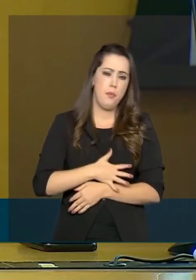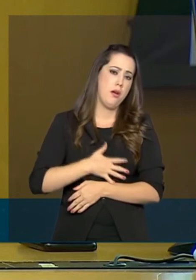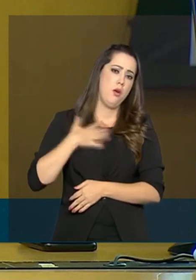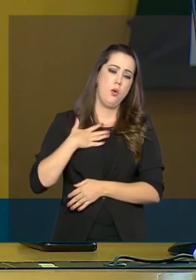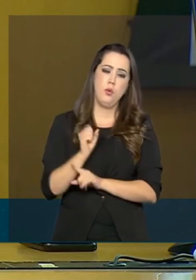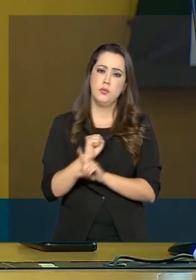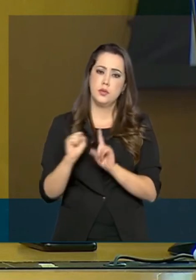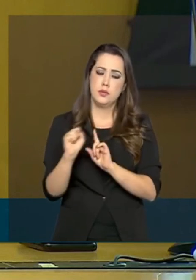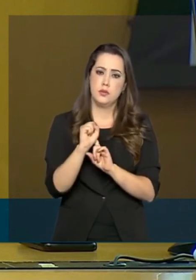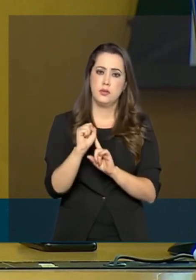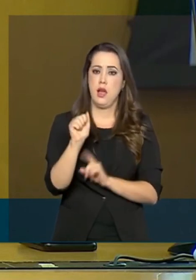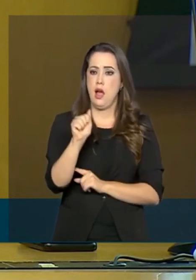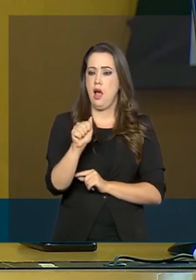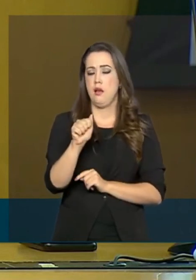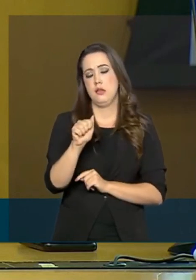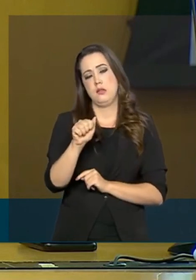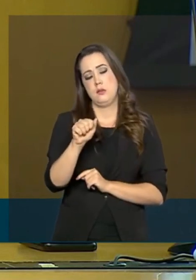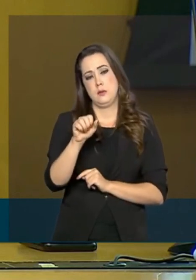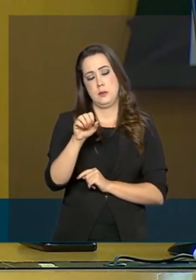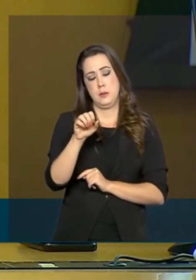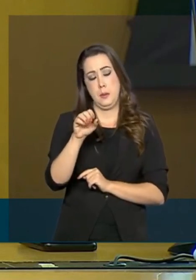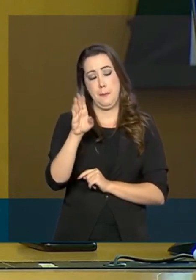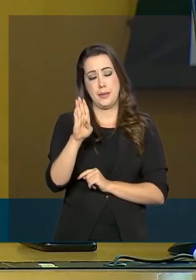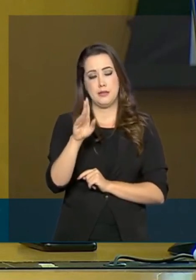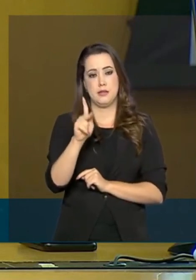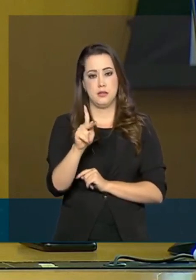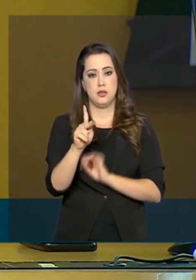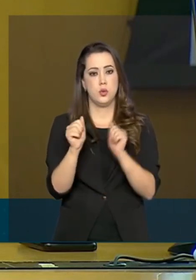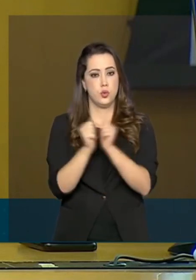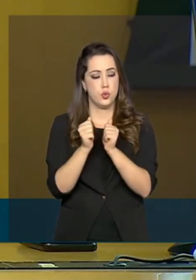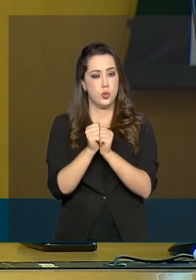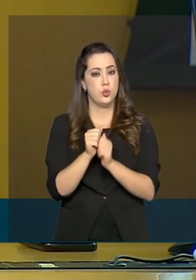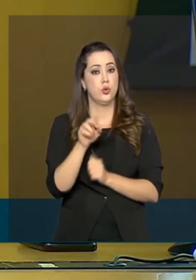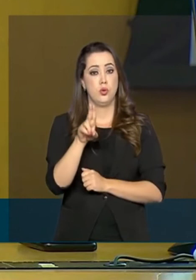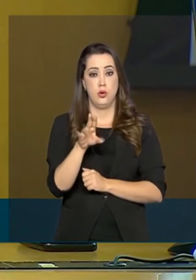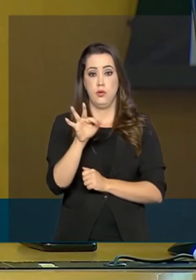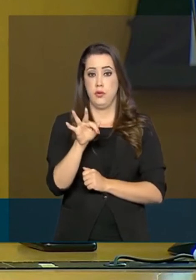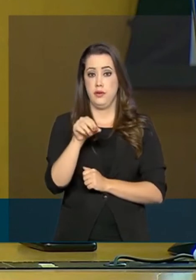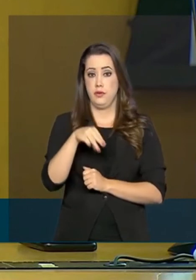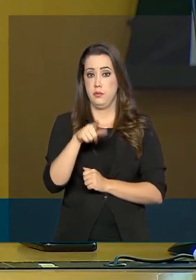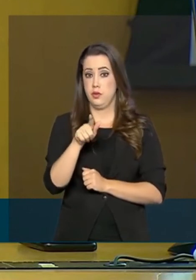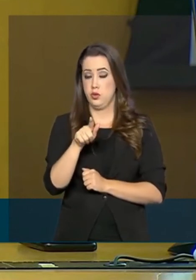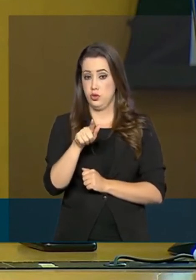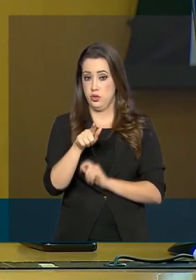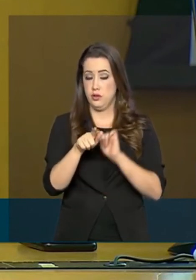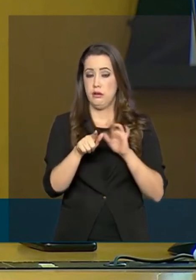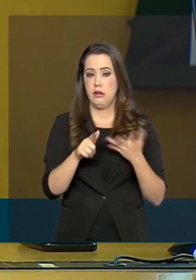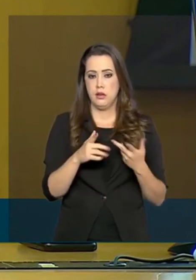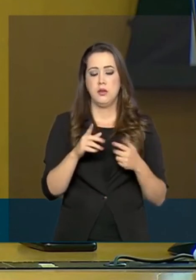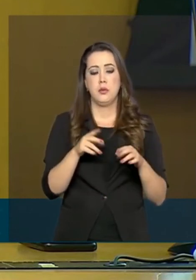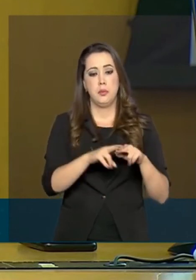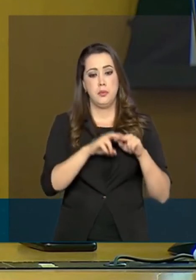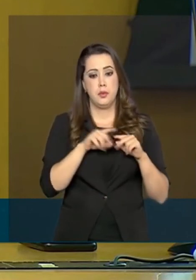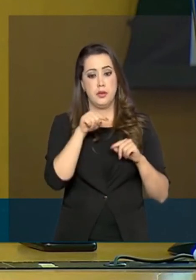para a Associação Brasileira de Psiquiatria, junto com a Universidade Federal de Minas Gerais, realizar a mesma a pedido da